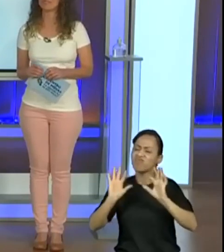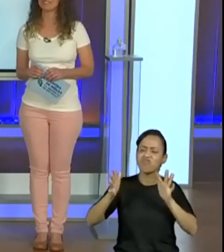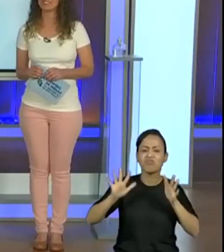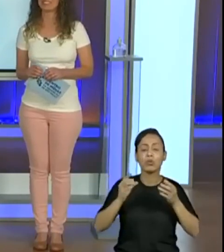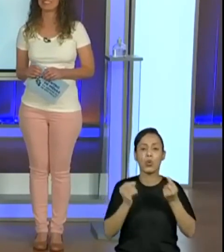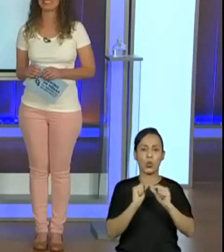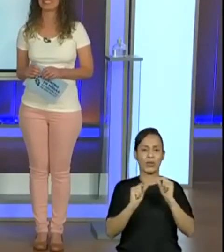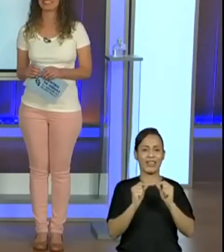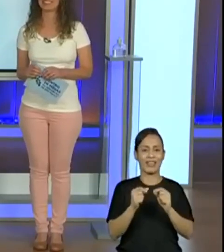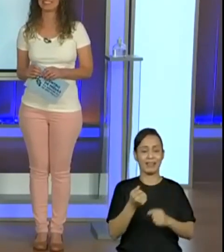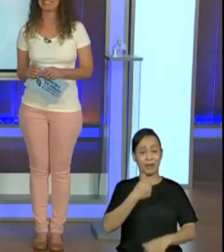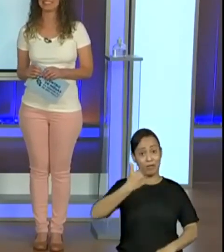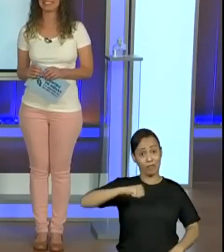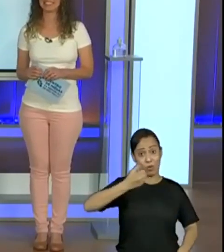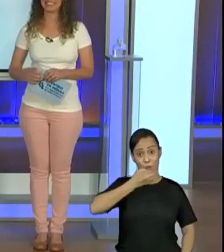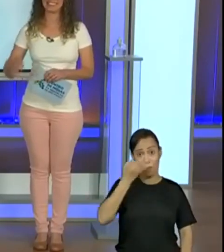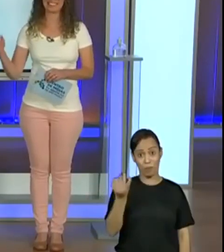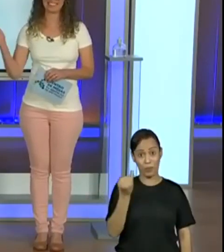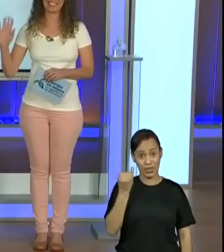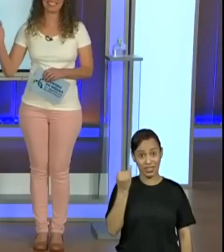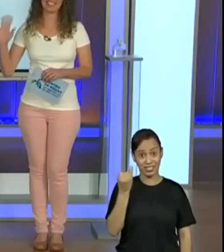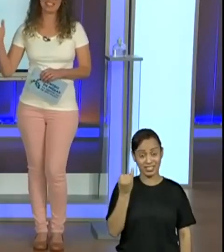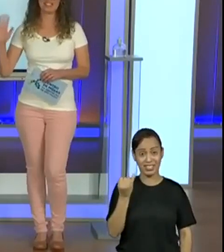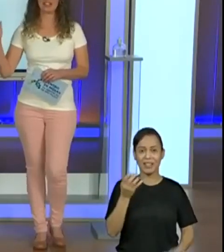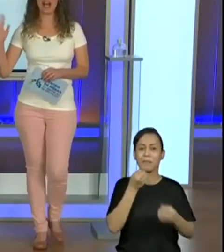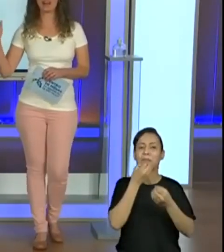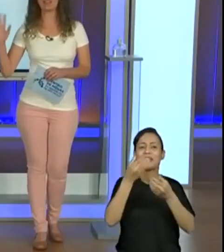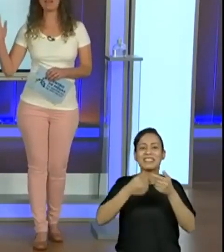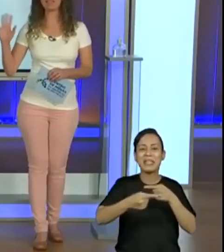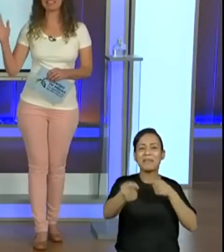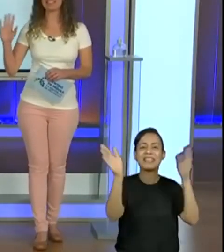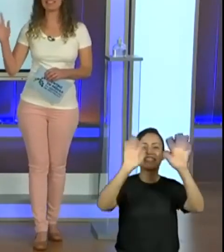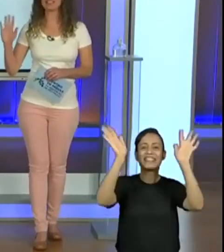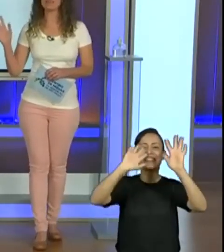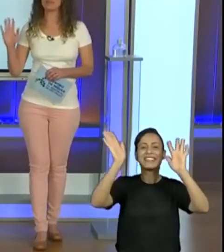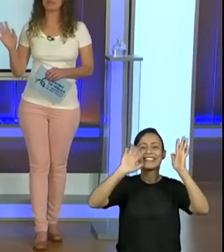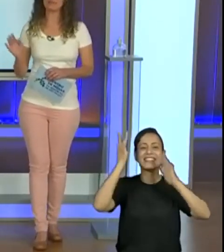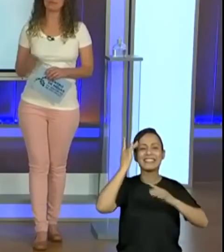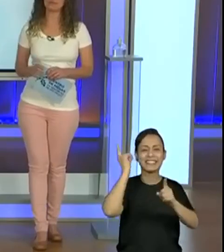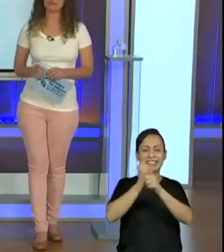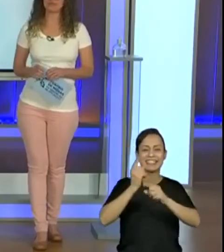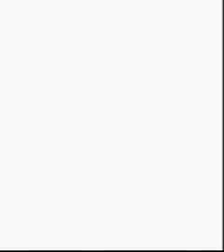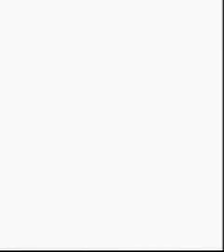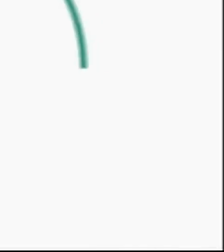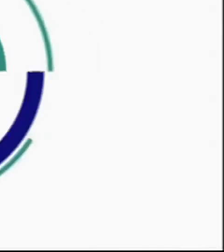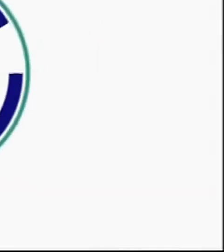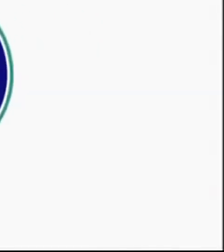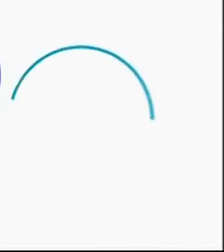Isso. Eu agradeço. Uma linda semana para vocês, tá Tchau, bom? Tchau, até amanhã. Tchau, gente.